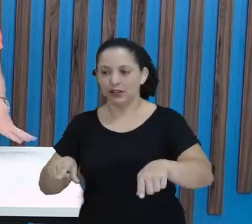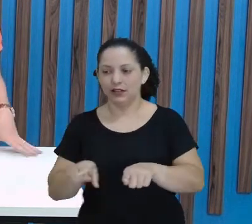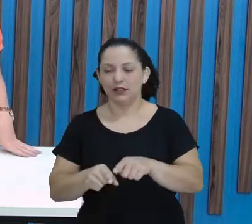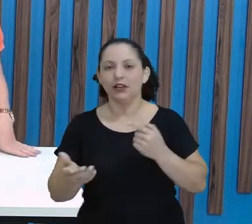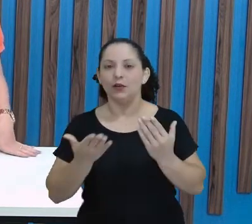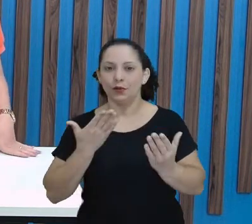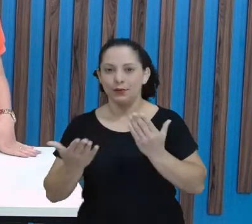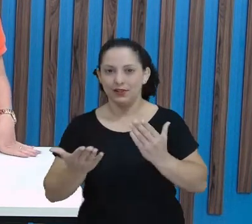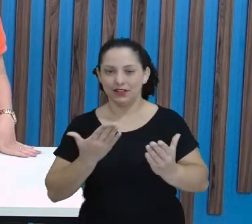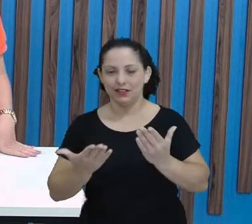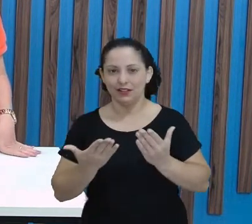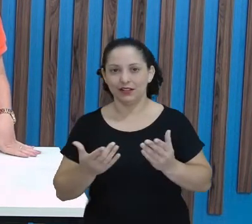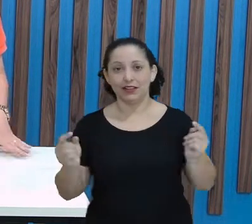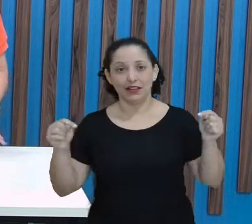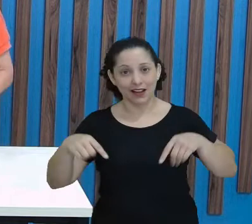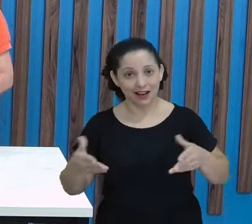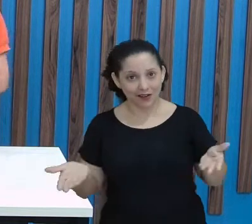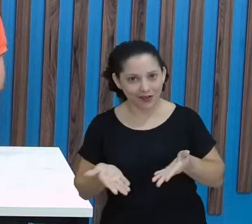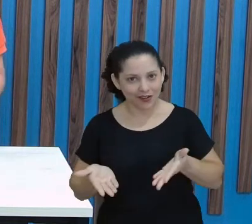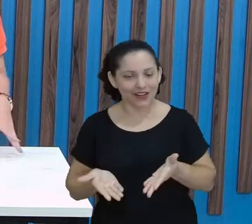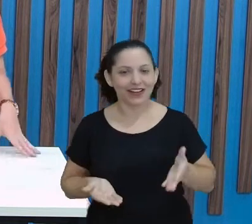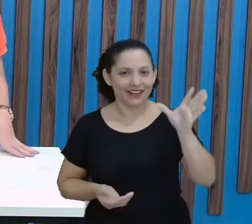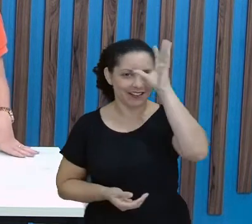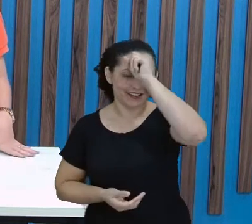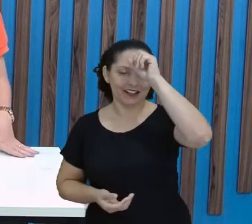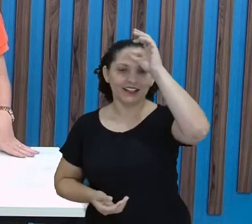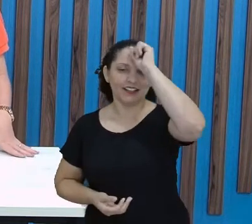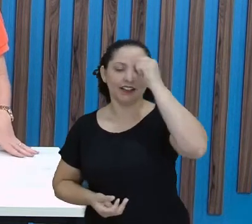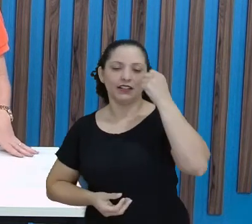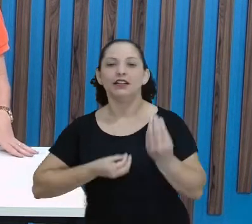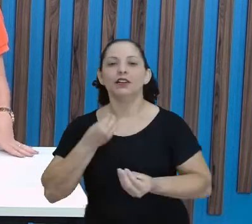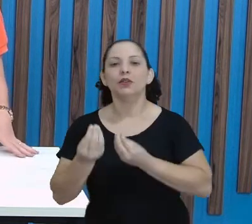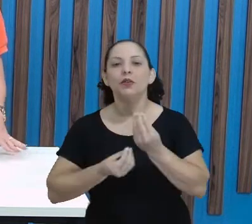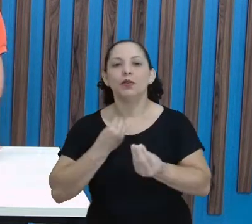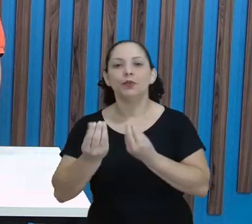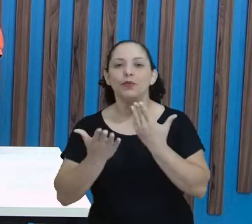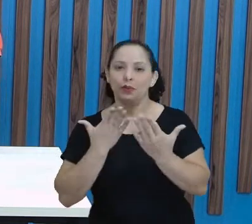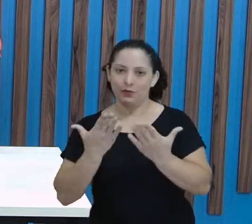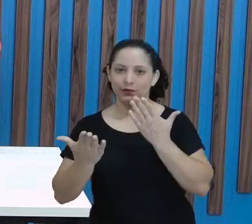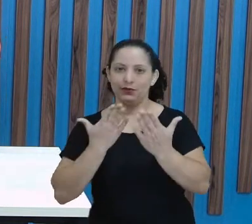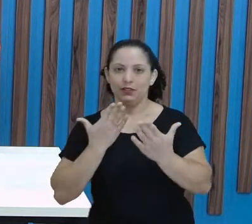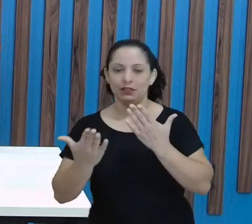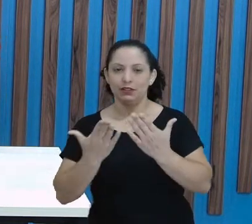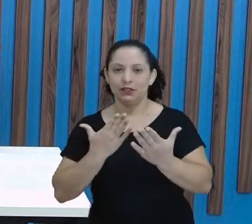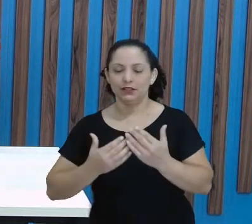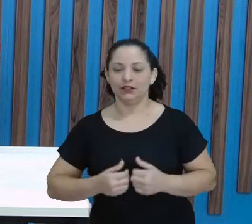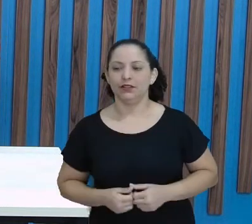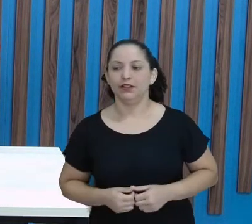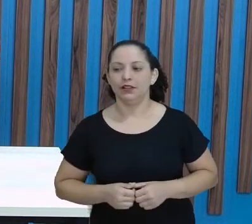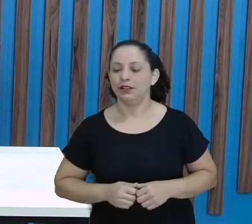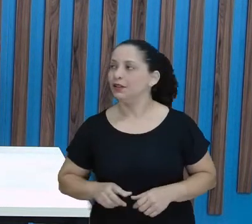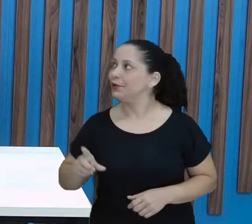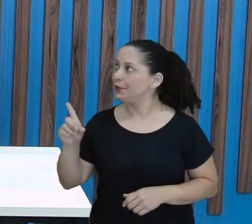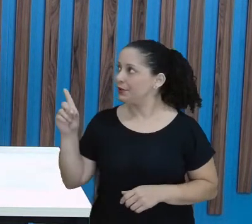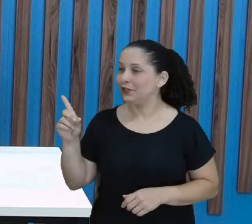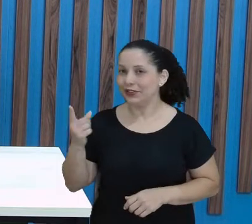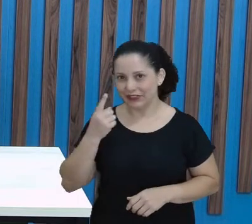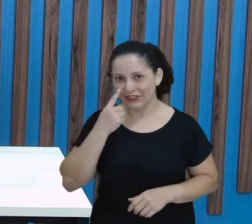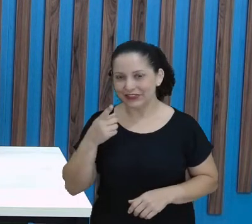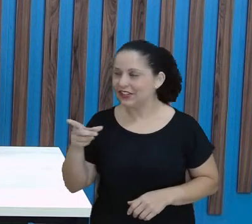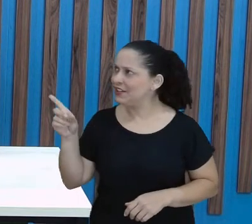fazendo exatamente isso, medindo e comparando. Eu trouxe aqui o meu Tangram, vocês